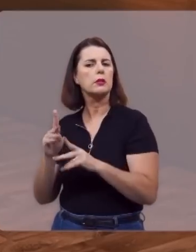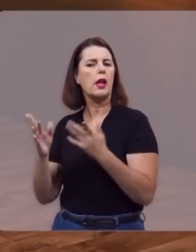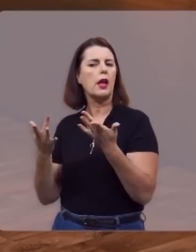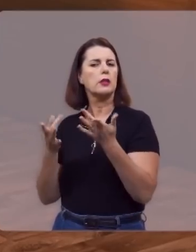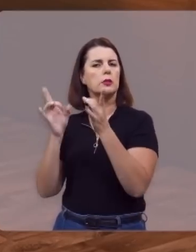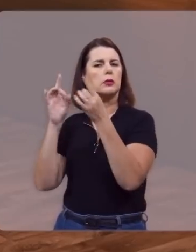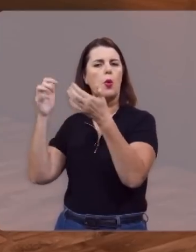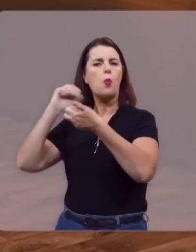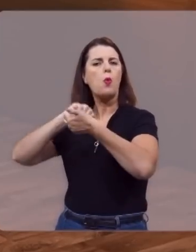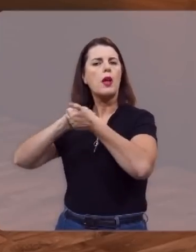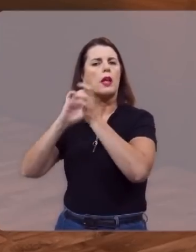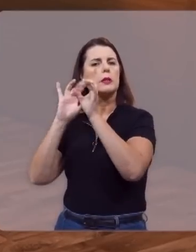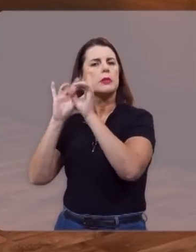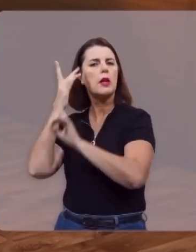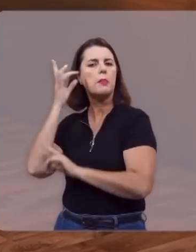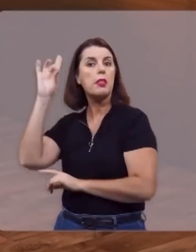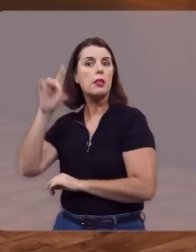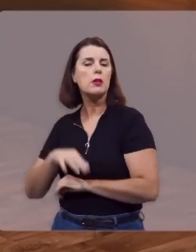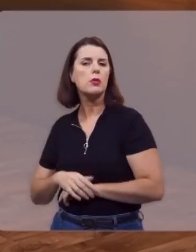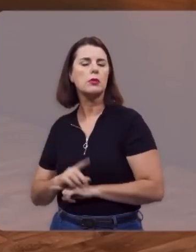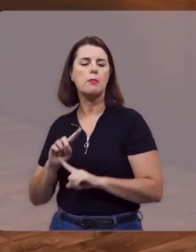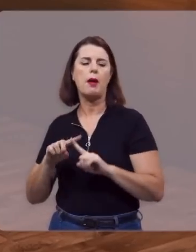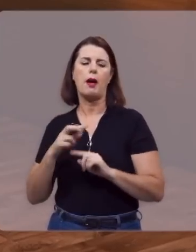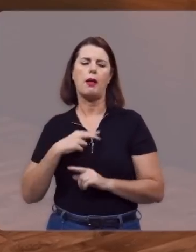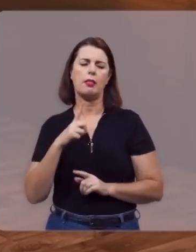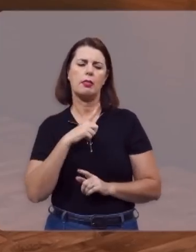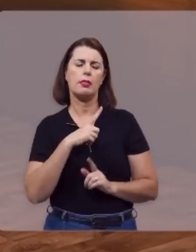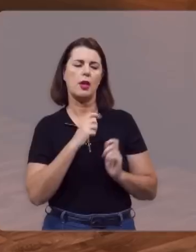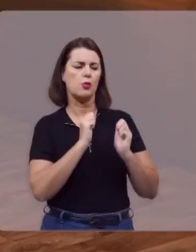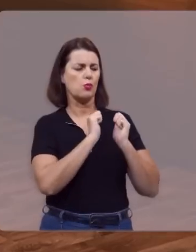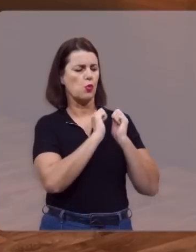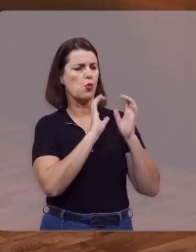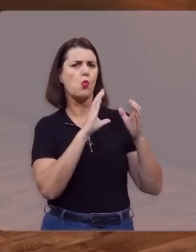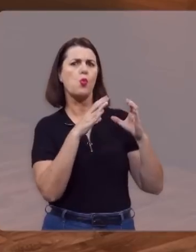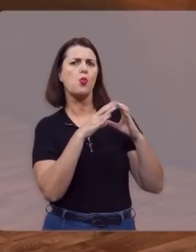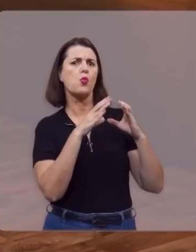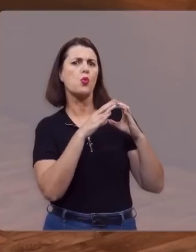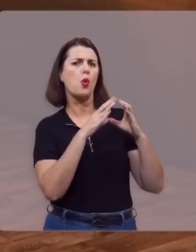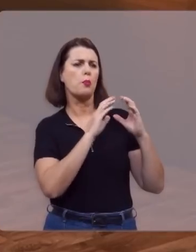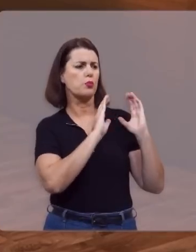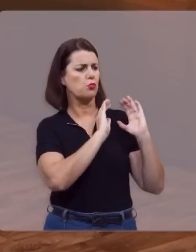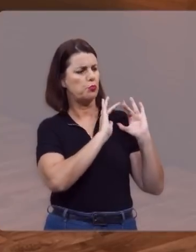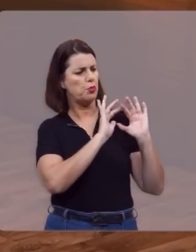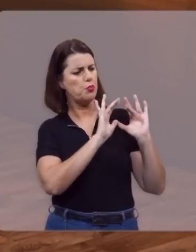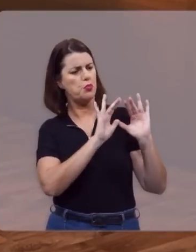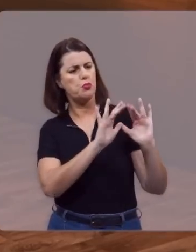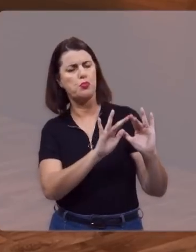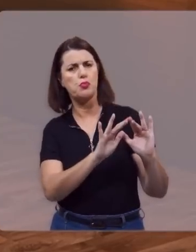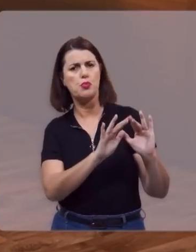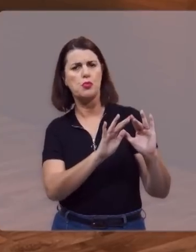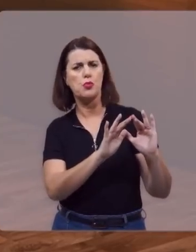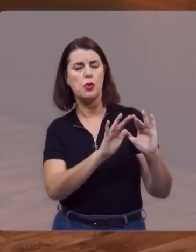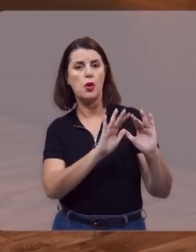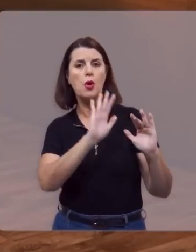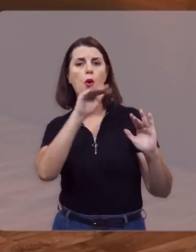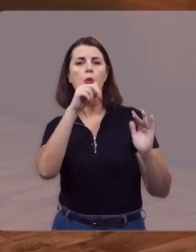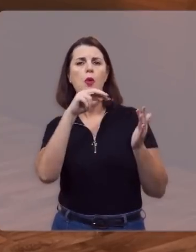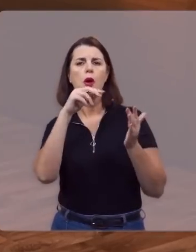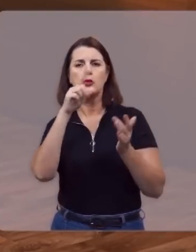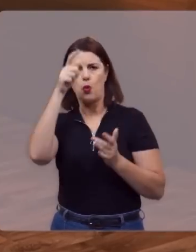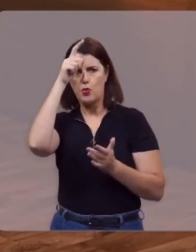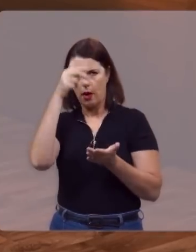atributos exclusivos de Deus, ele é acompanhado de uma córgia, porque com a queda de